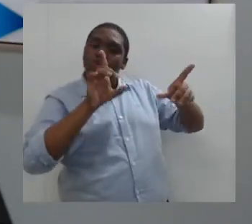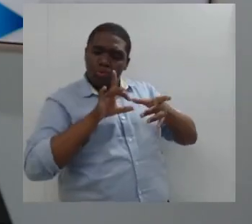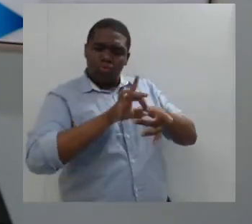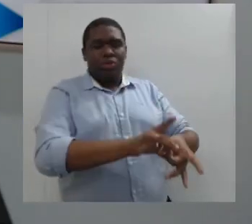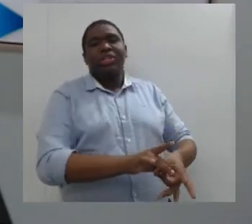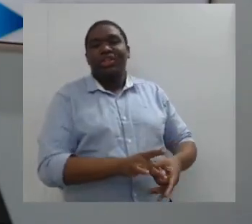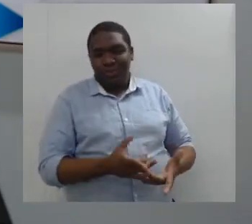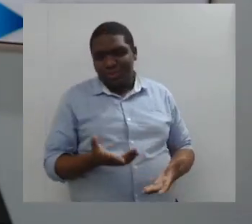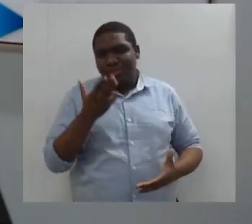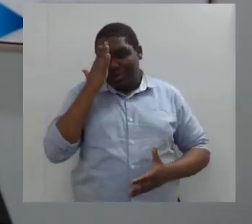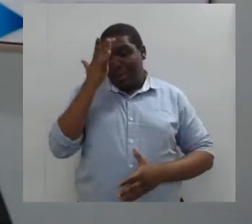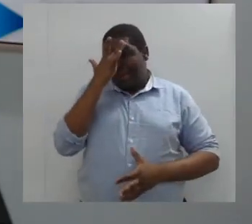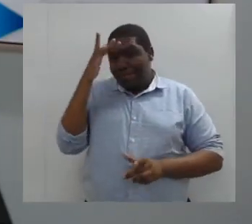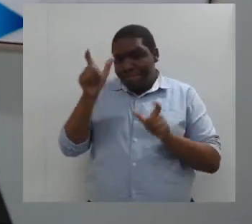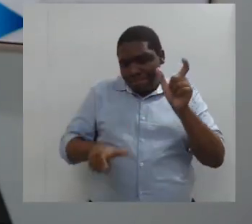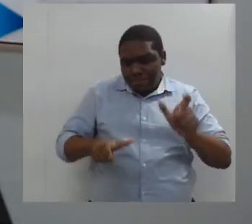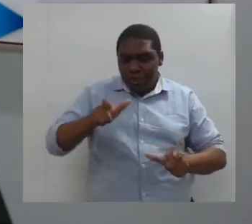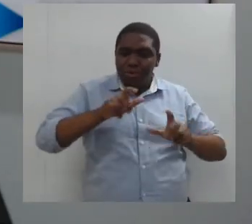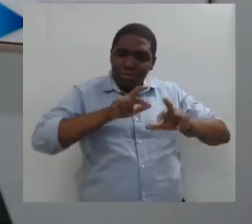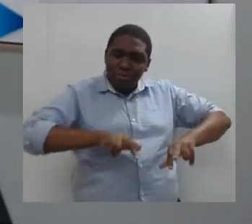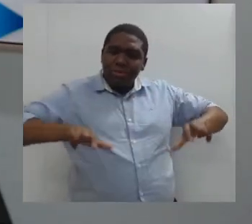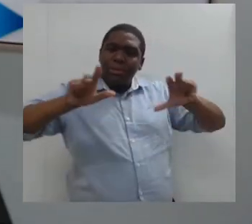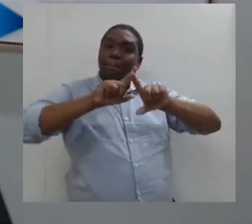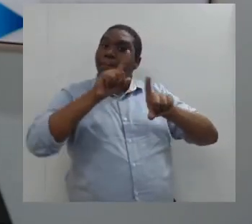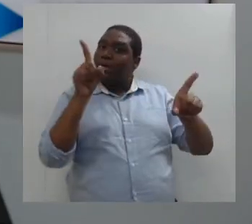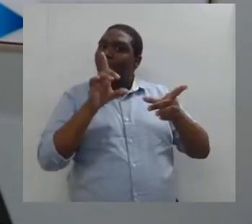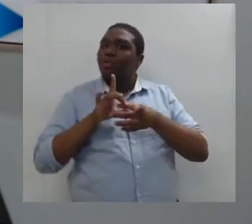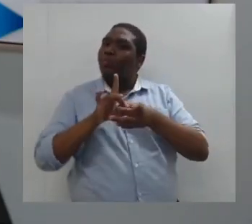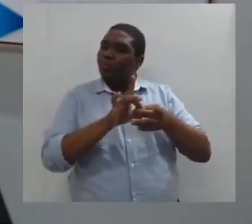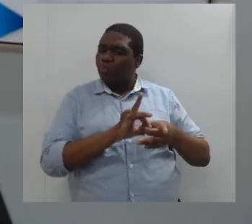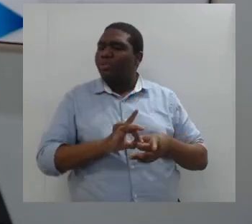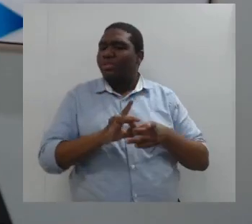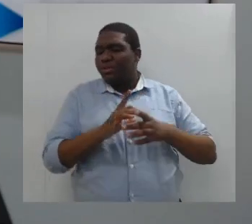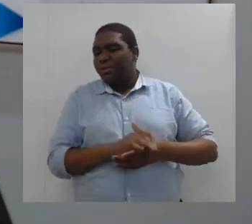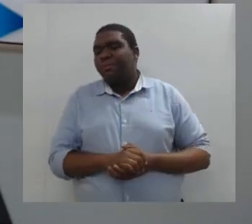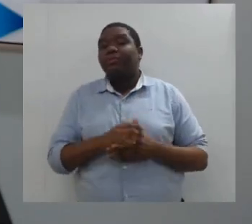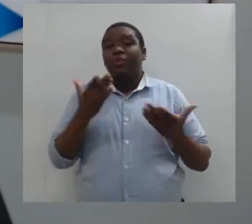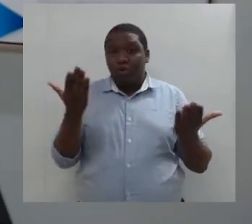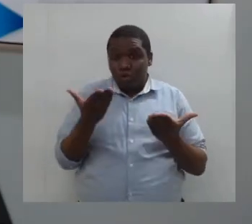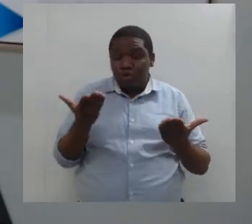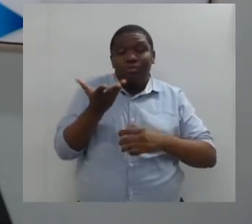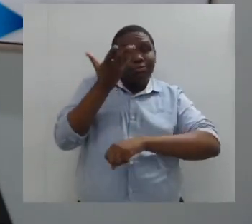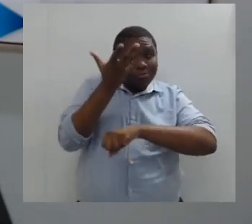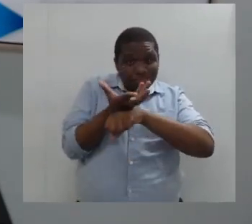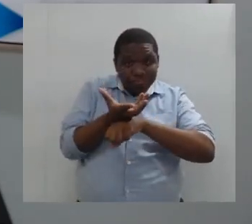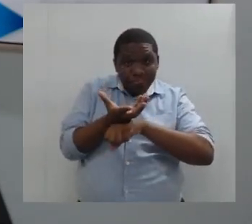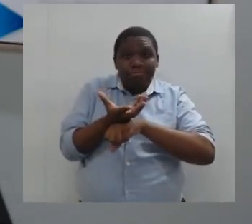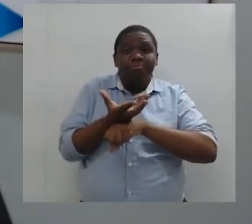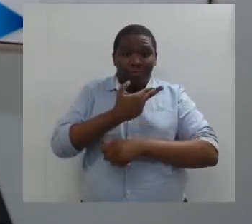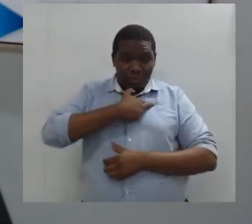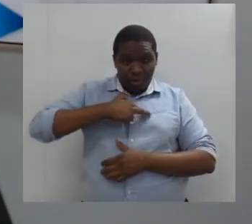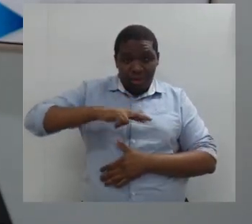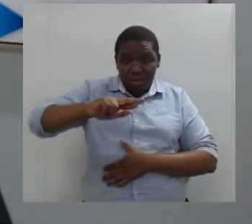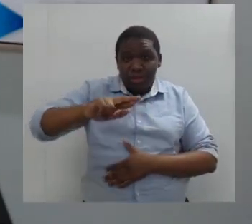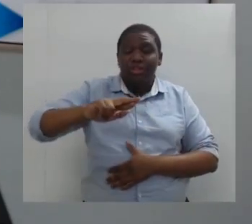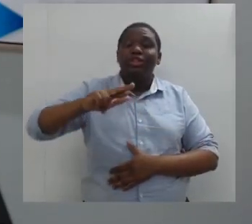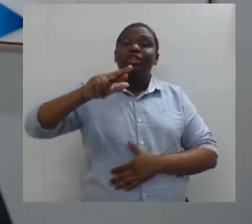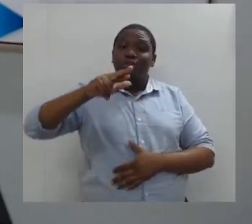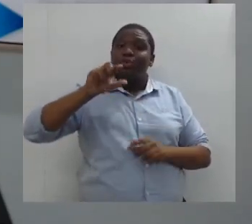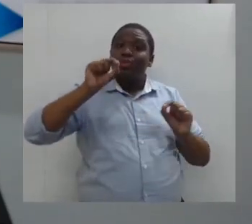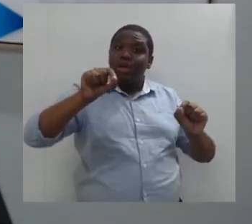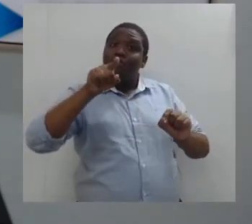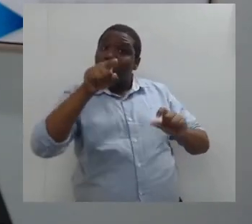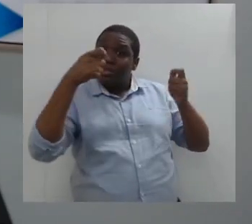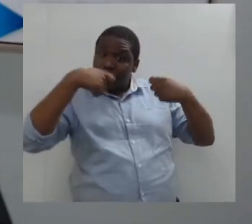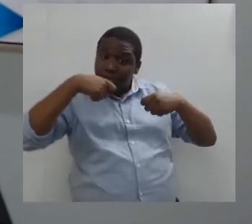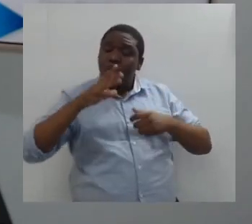diversidade, repito. E lembrando que o nosso componente ensino religioso procura despertar em você, estudante, o conhecimento